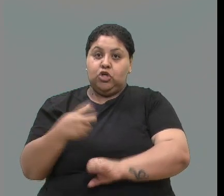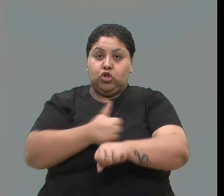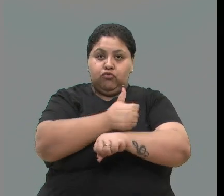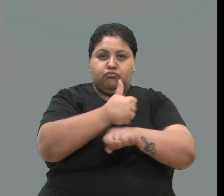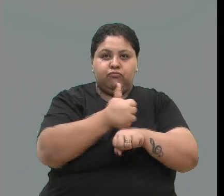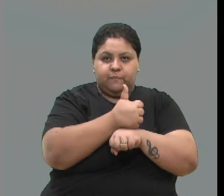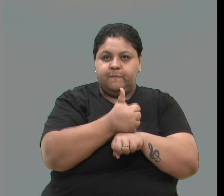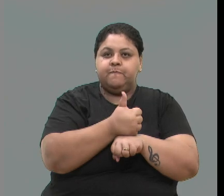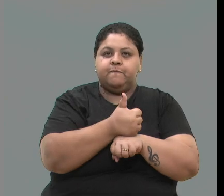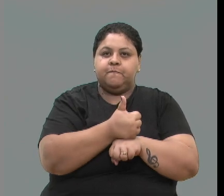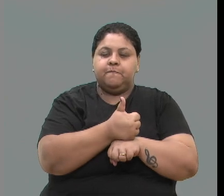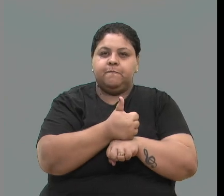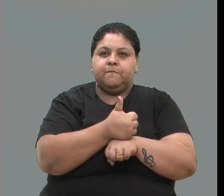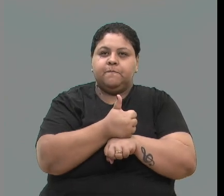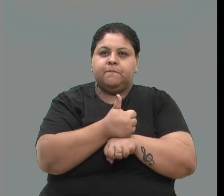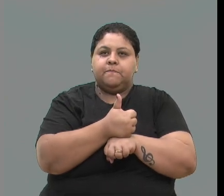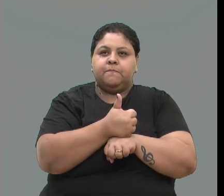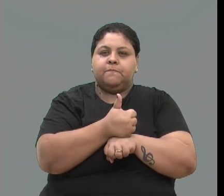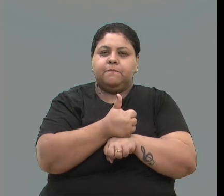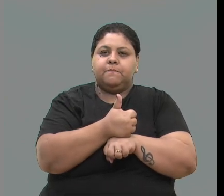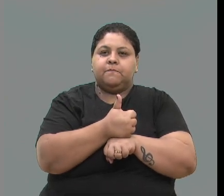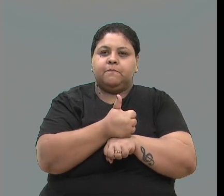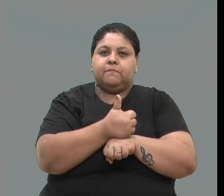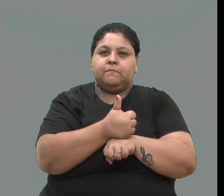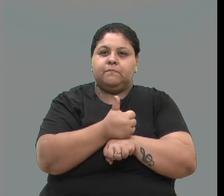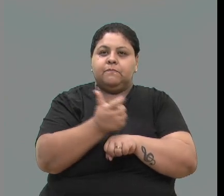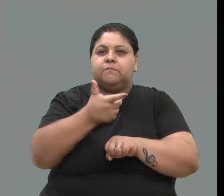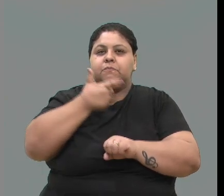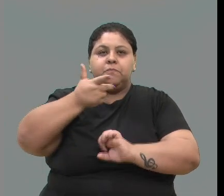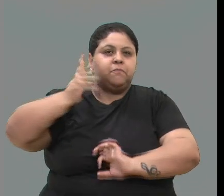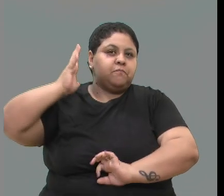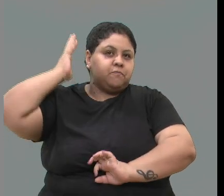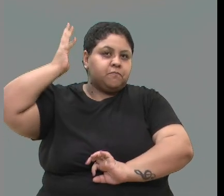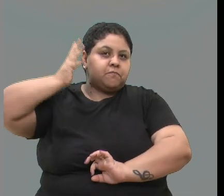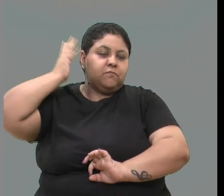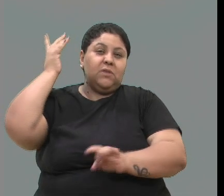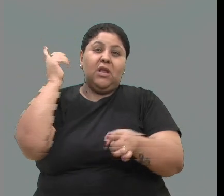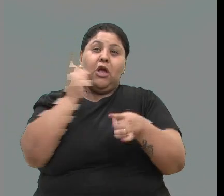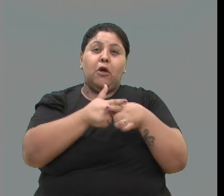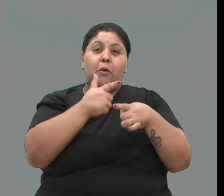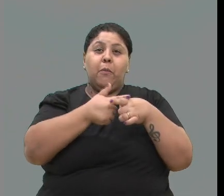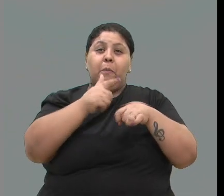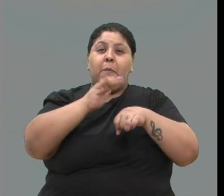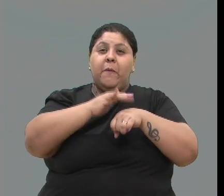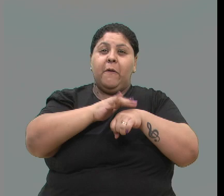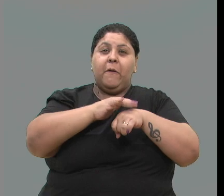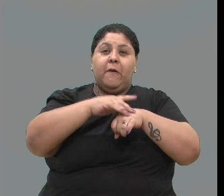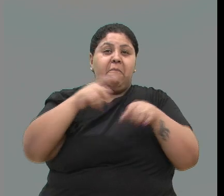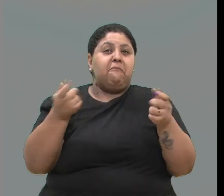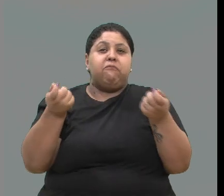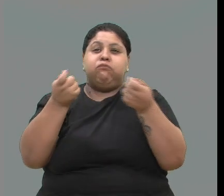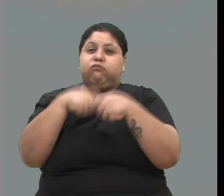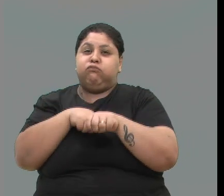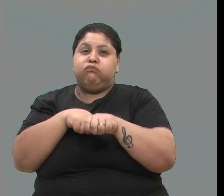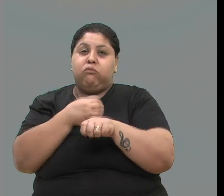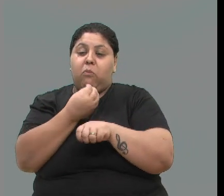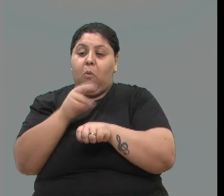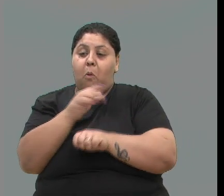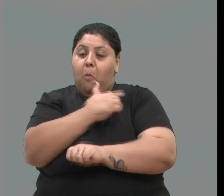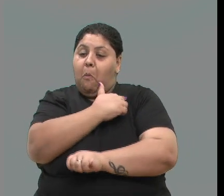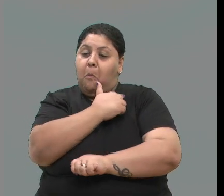vai proferir a palestra Por que adoecem, se incapacitam ou morrem